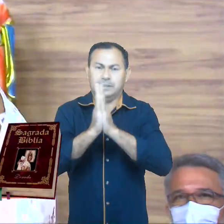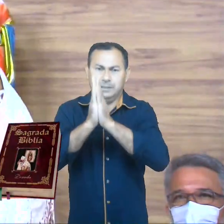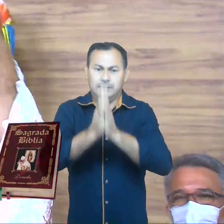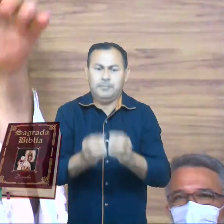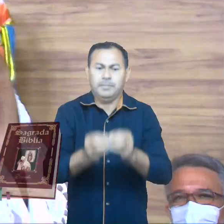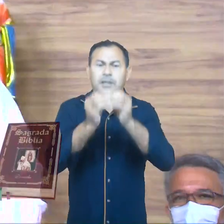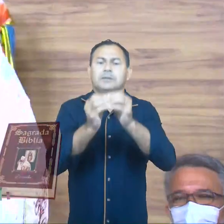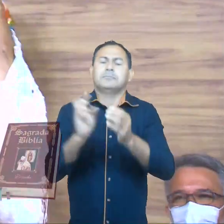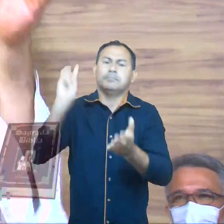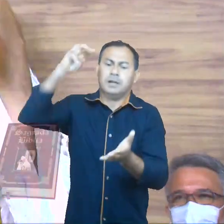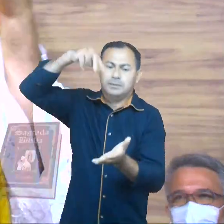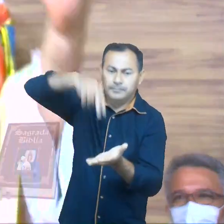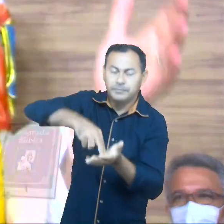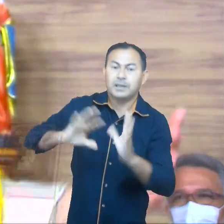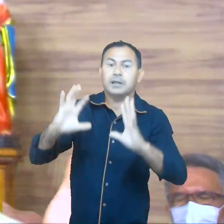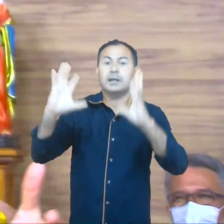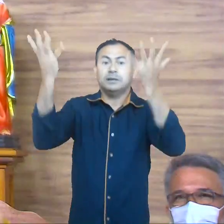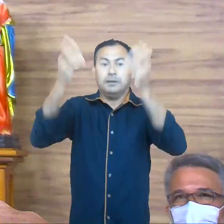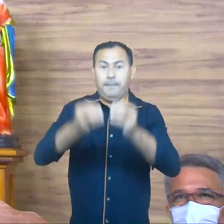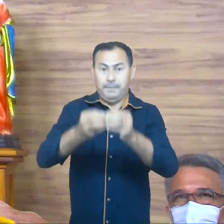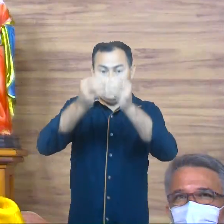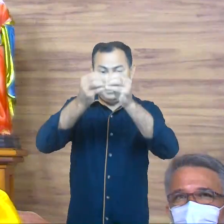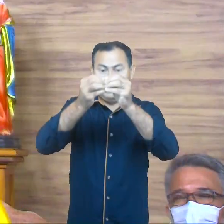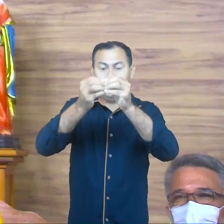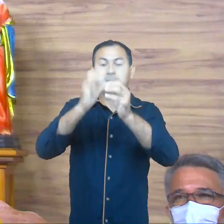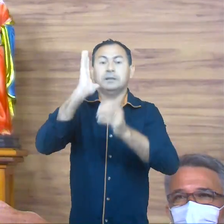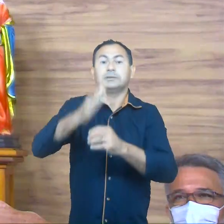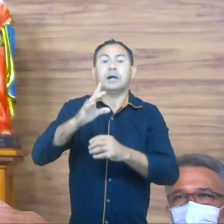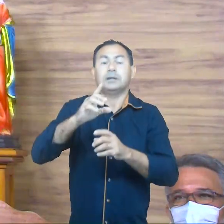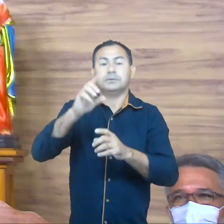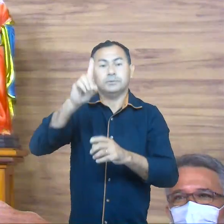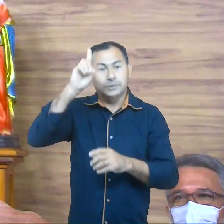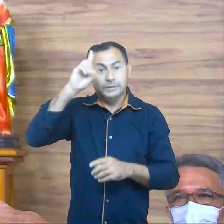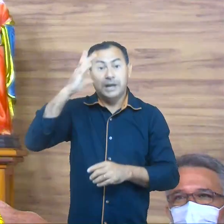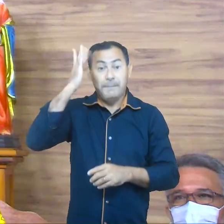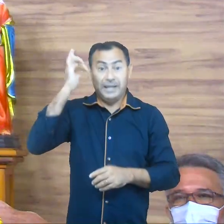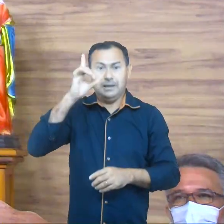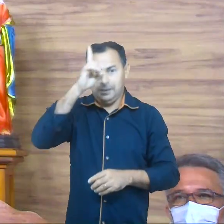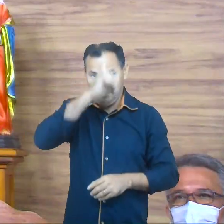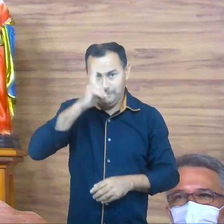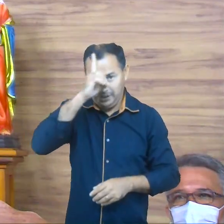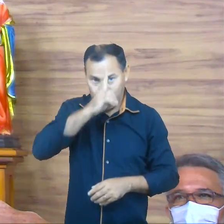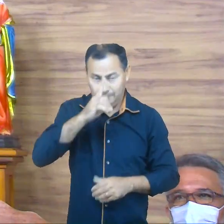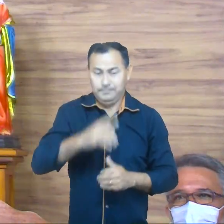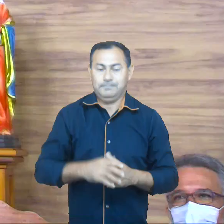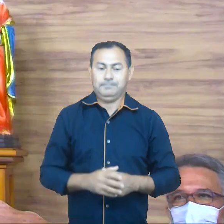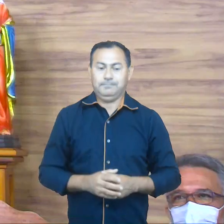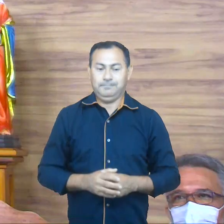estão participando, celebrando a missa já de domingo.